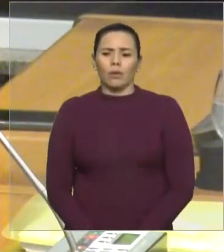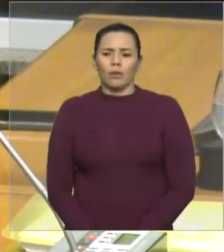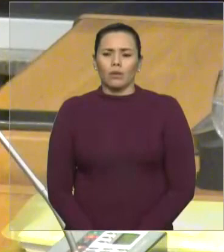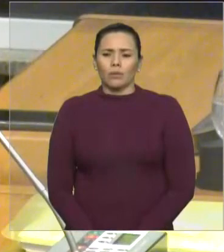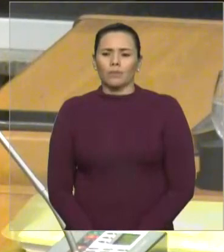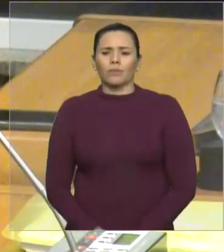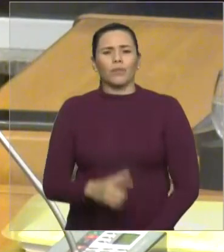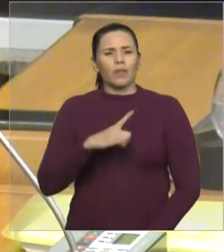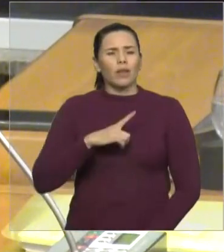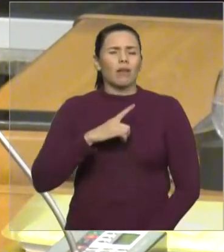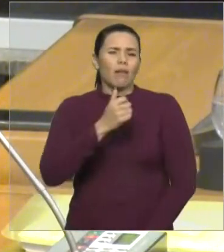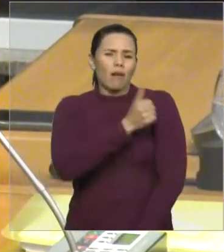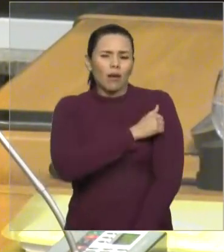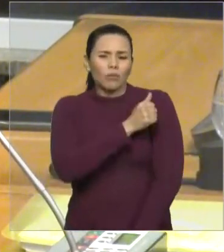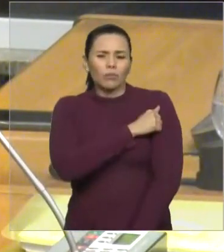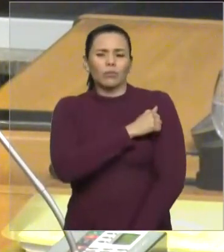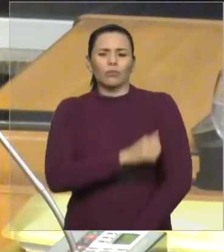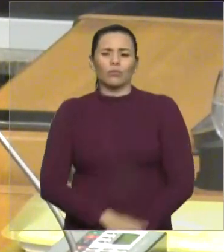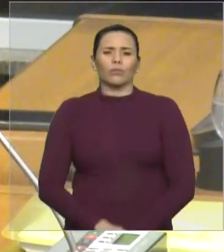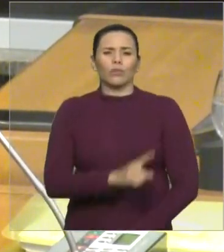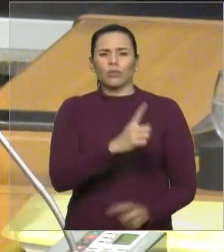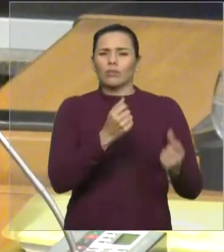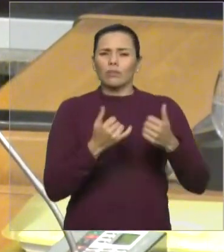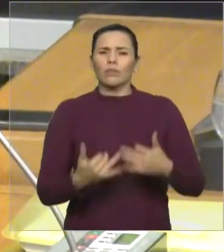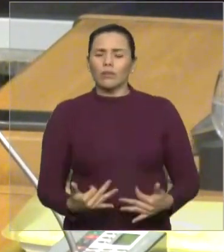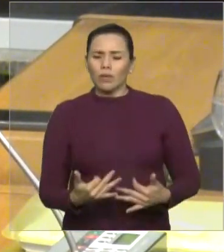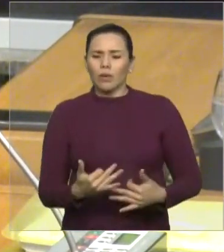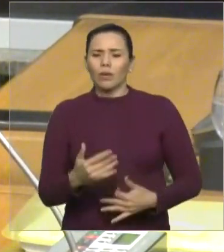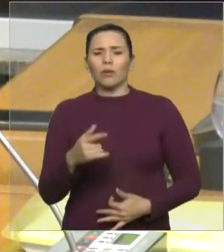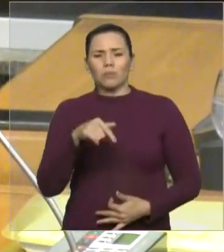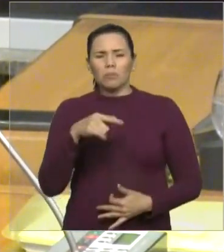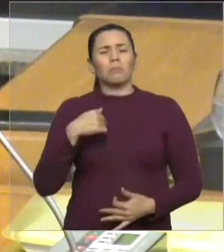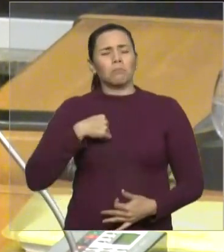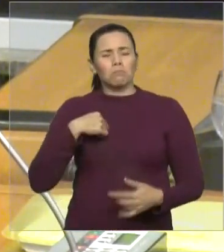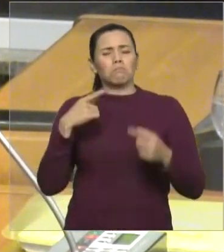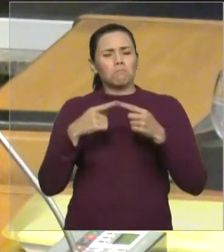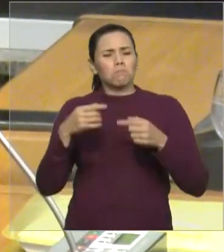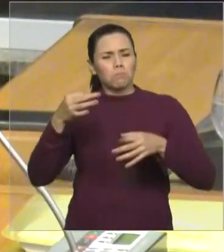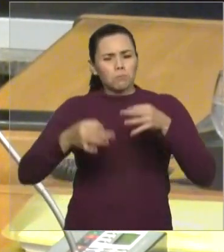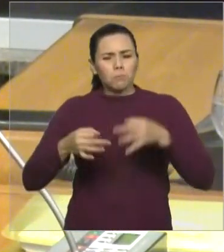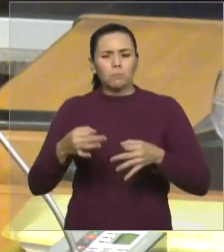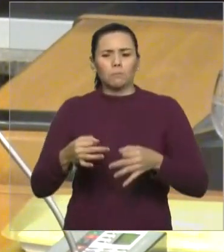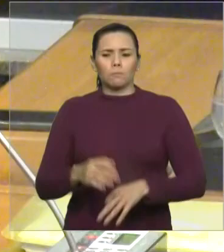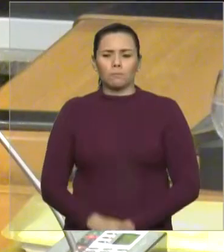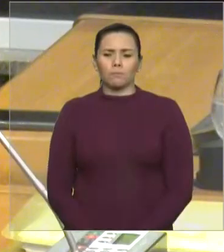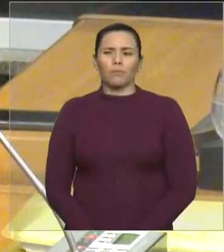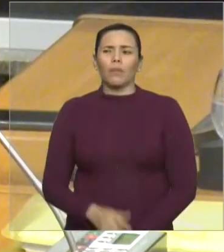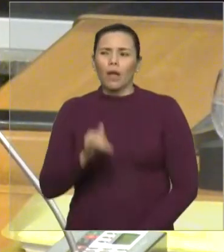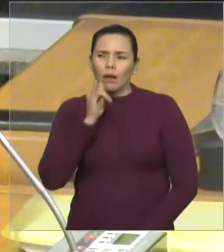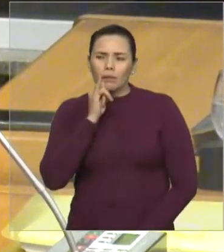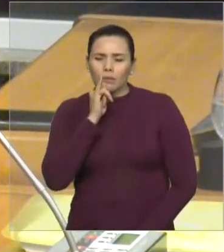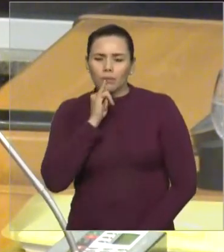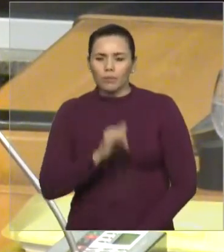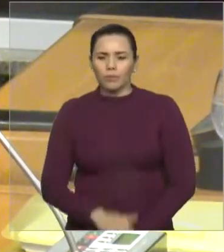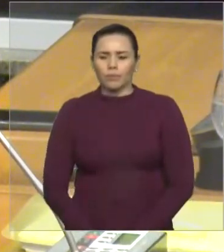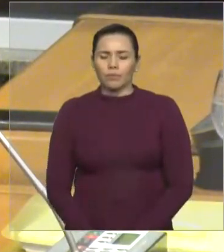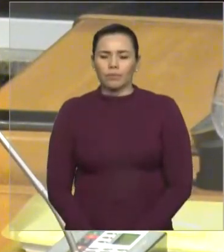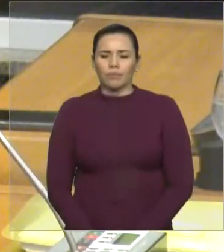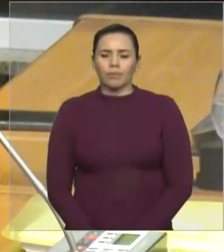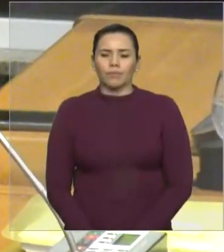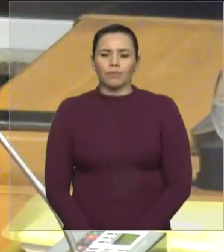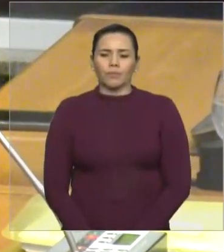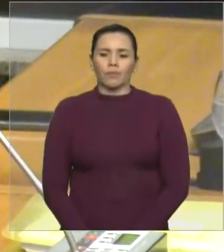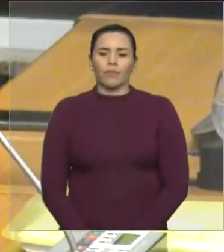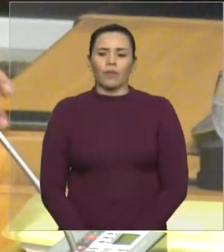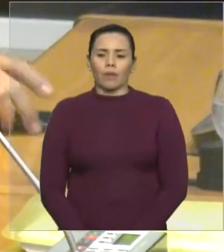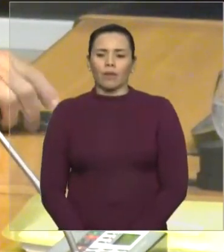nem conhecer, mas a causa que eles apresentaram para nós é extremamente justa. Para você ter uma ideia, até agora, desde que ele foi criado esse